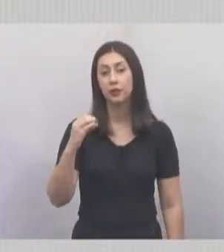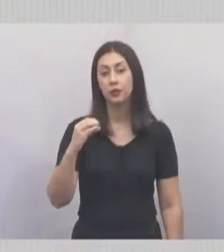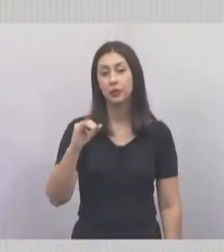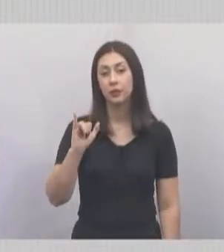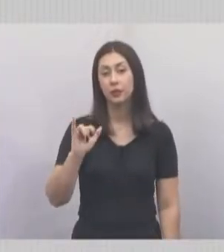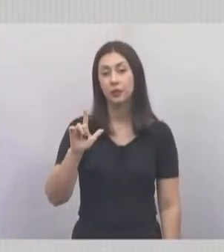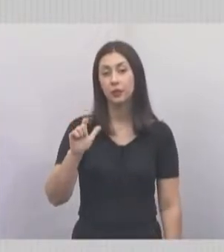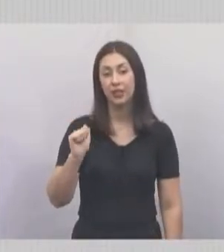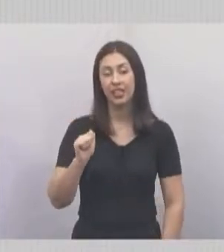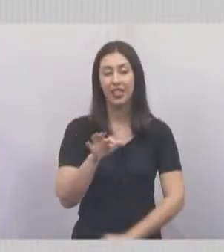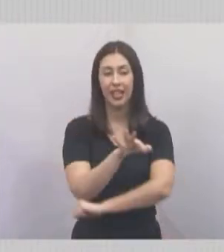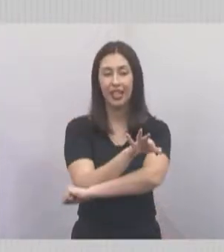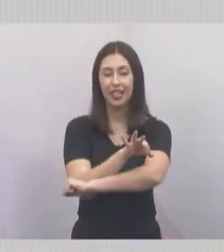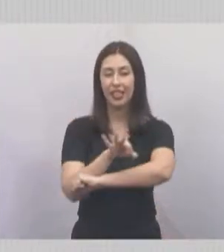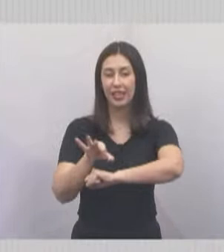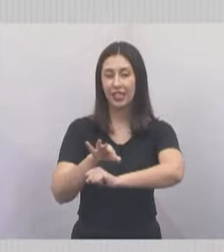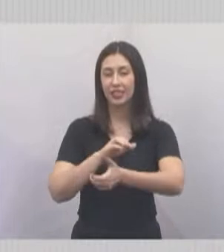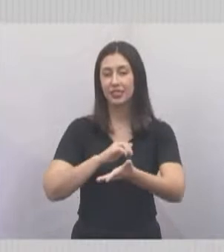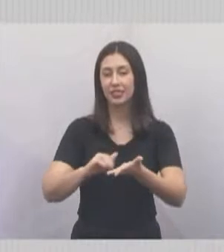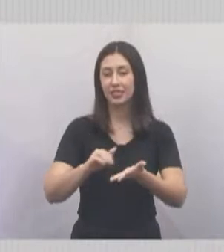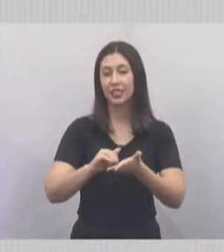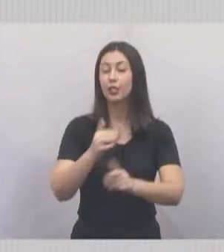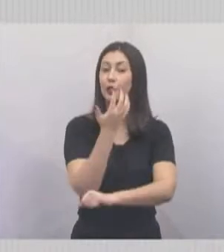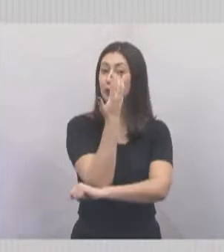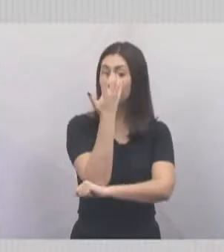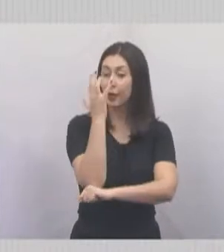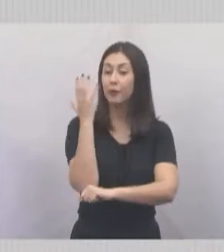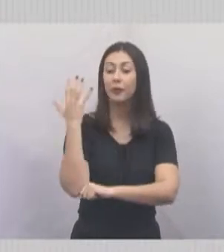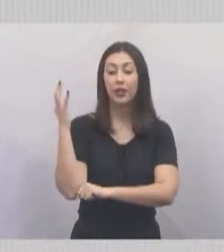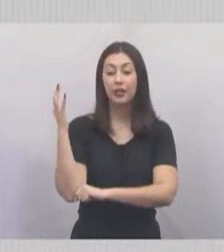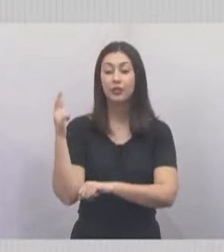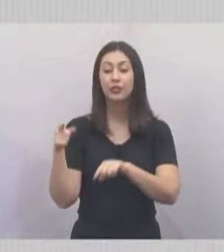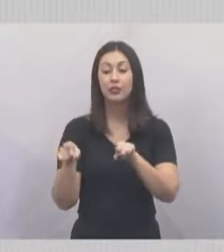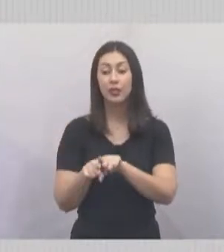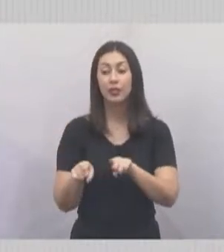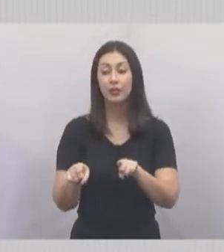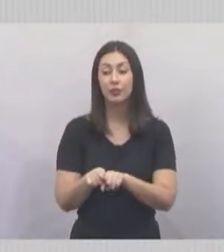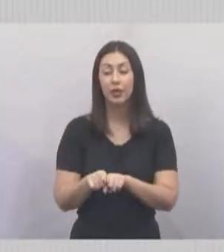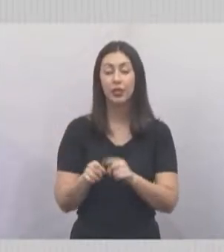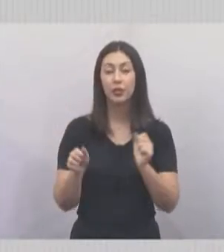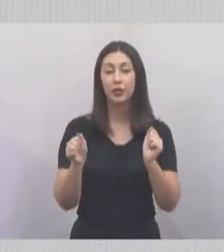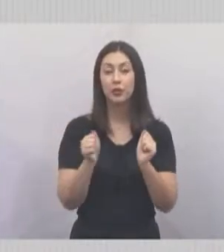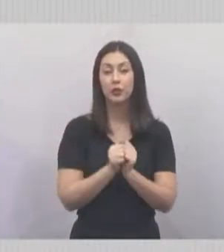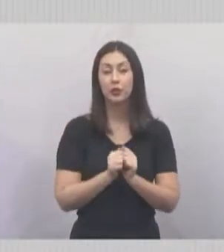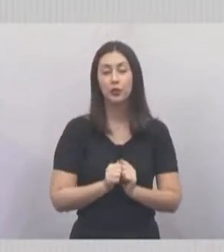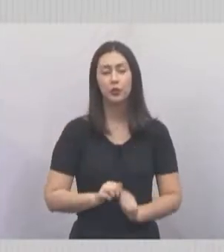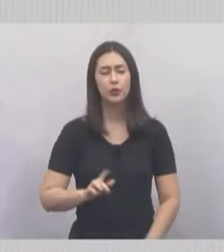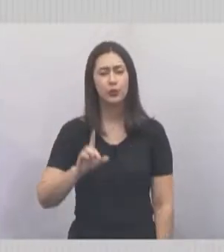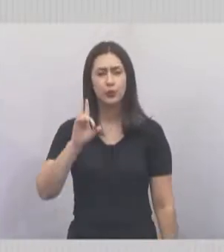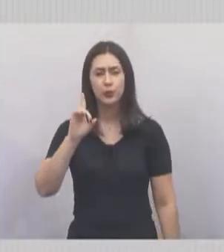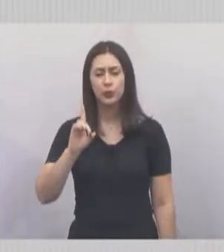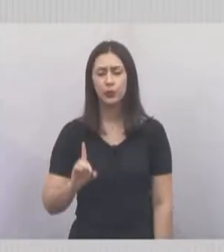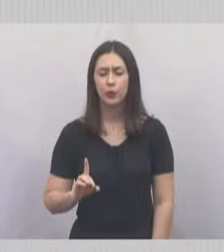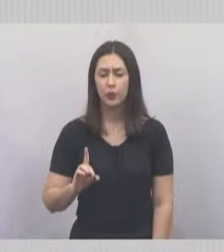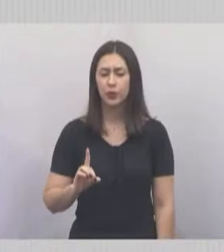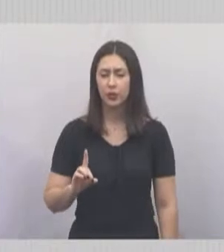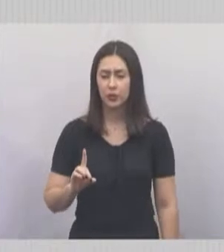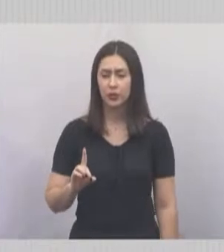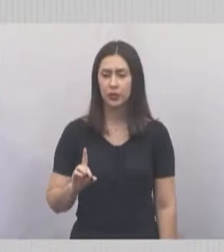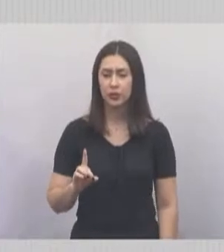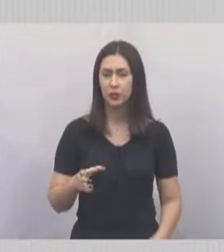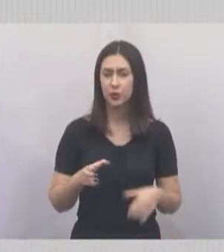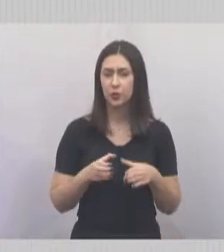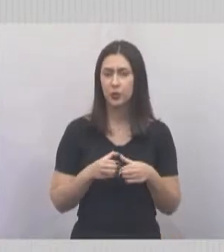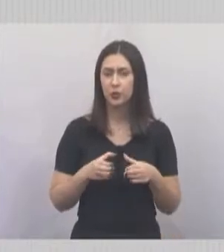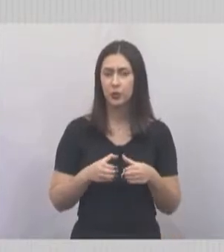arquiteta da Secretaria de Meio Ambiente. E tivemos também com os diretores